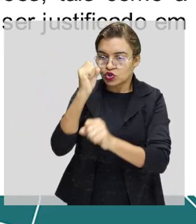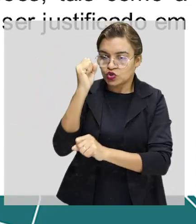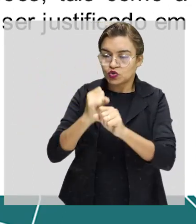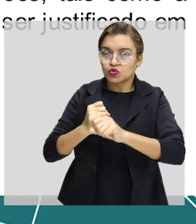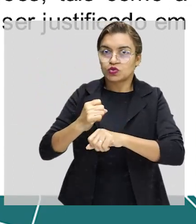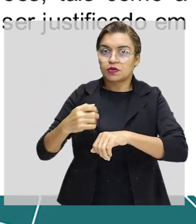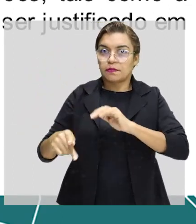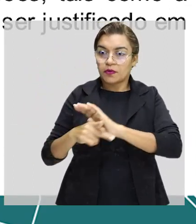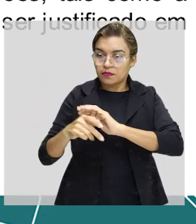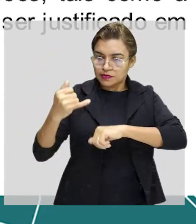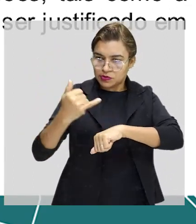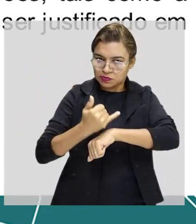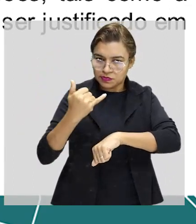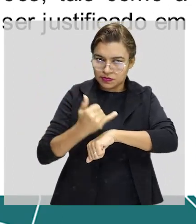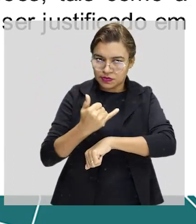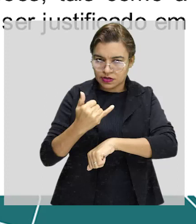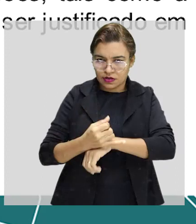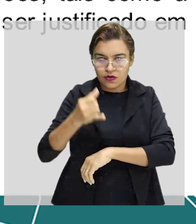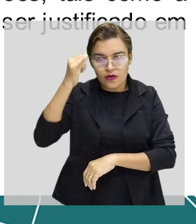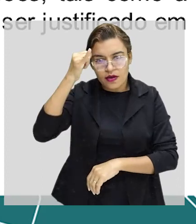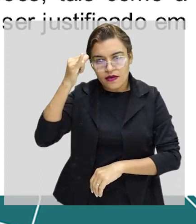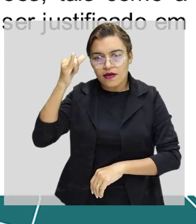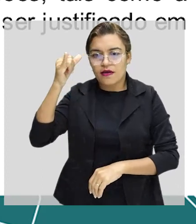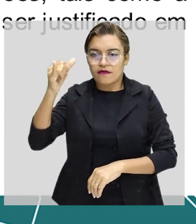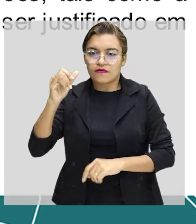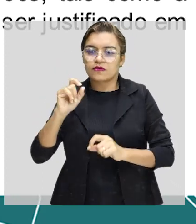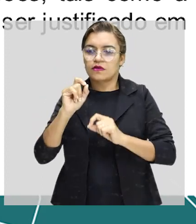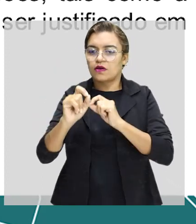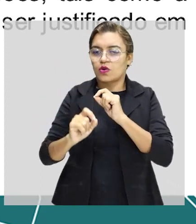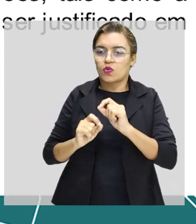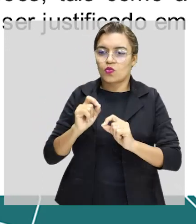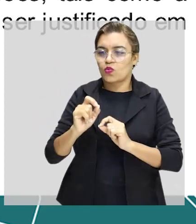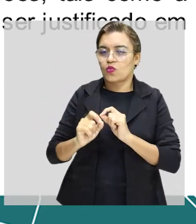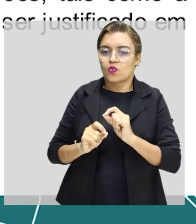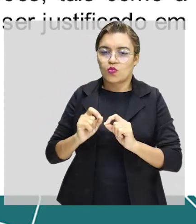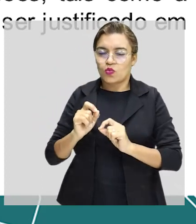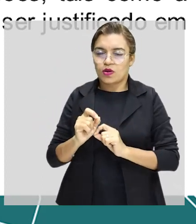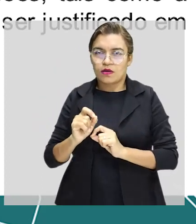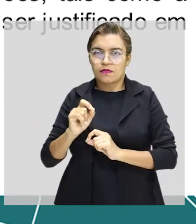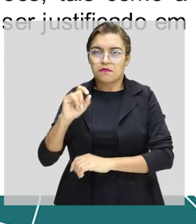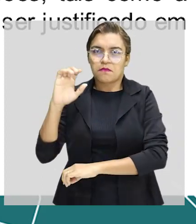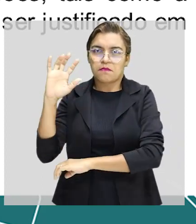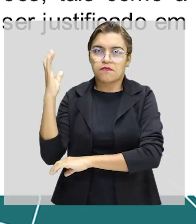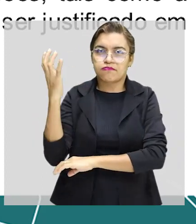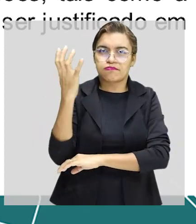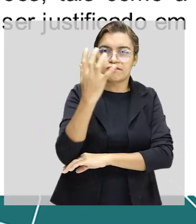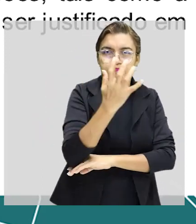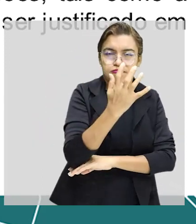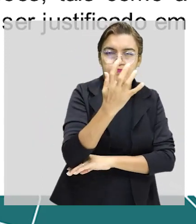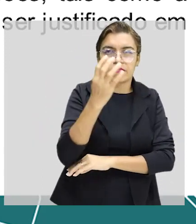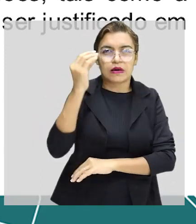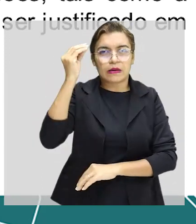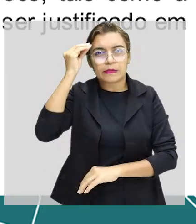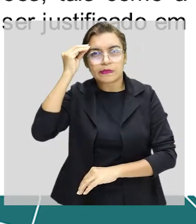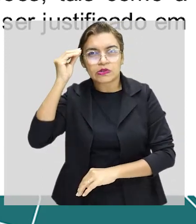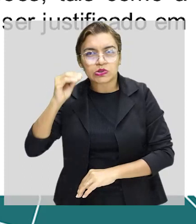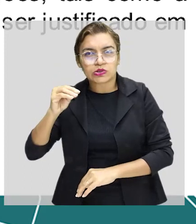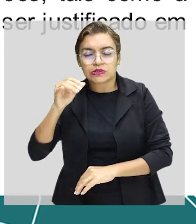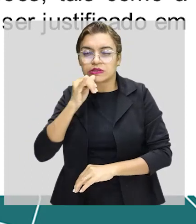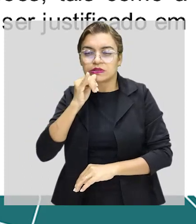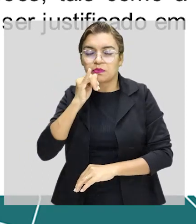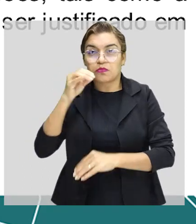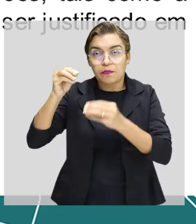e adequar a empresa às normas de proteção ambiental, resolveram mudar o combustível